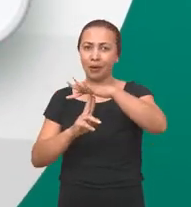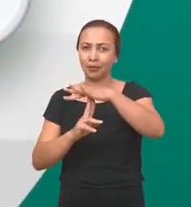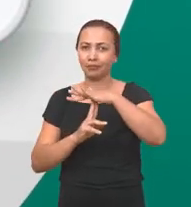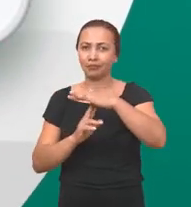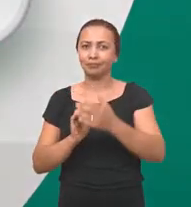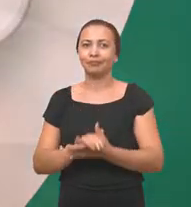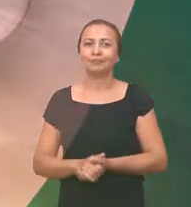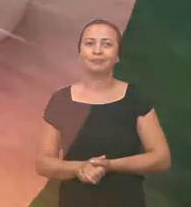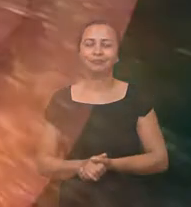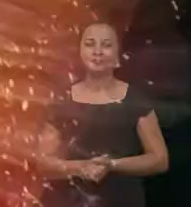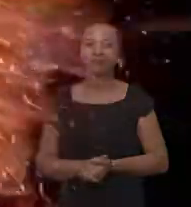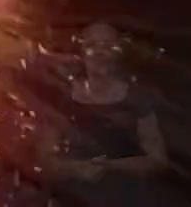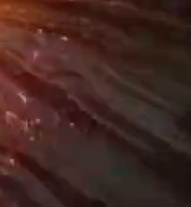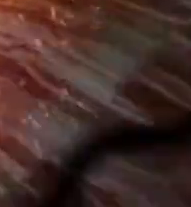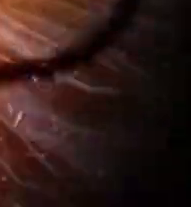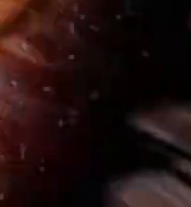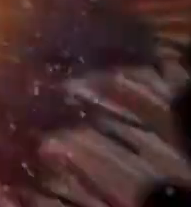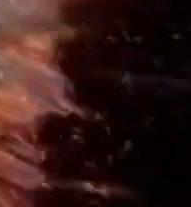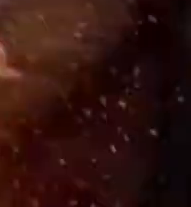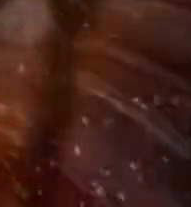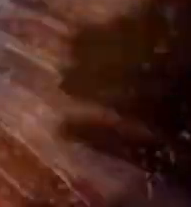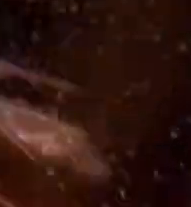ambiental.